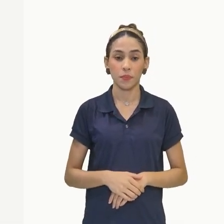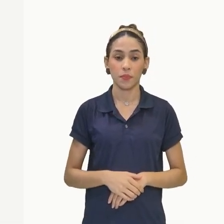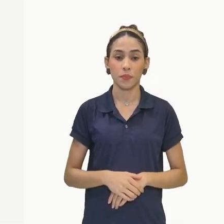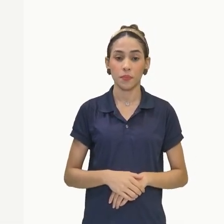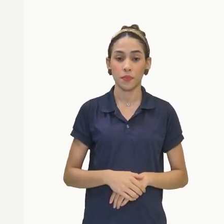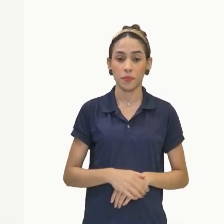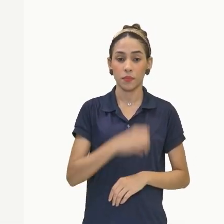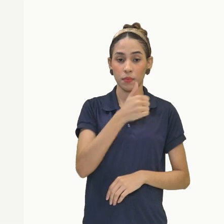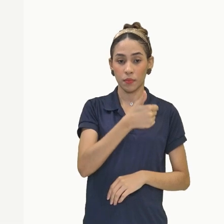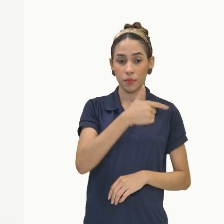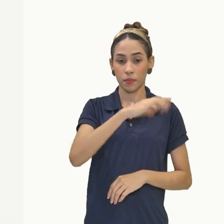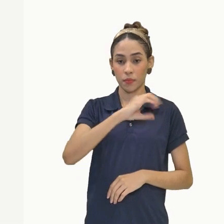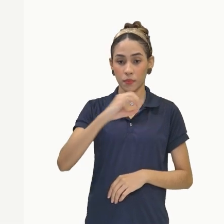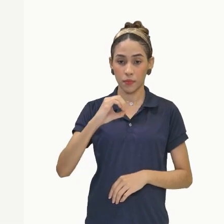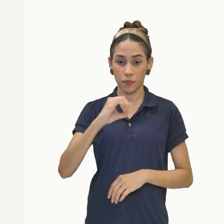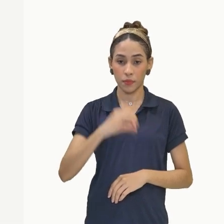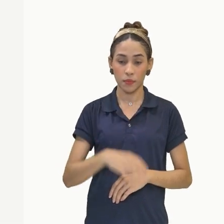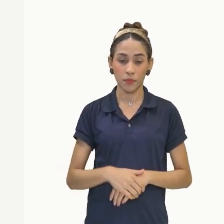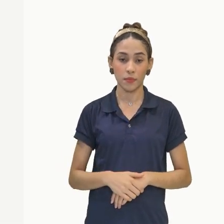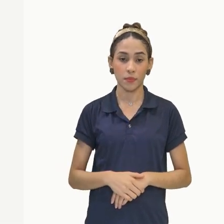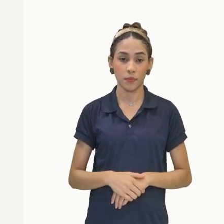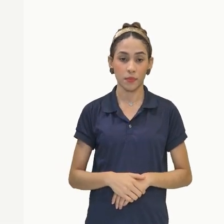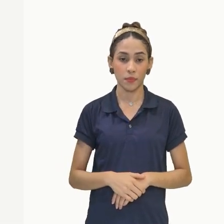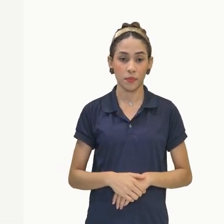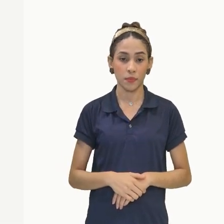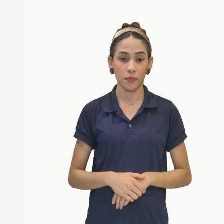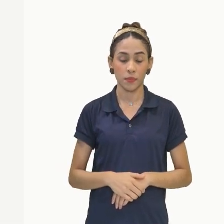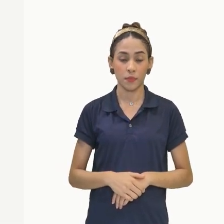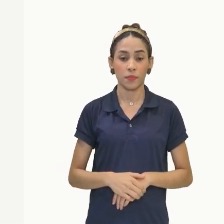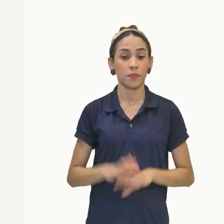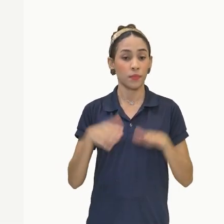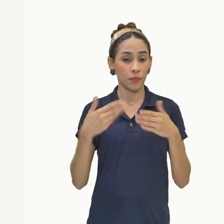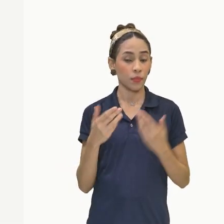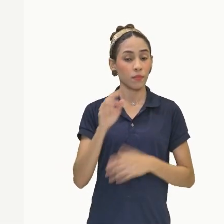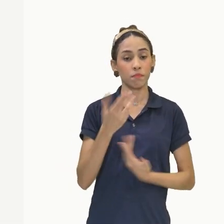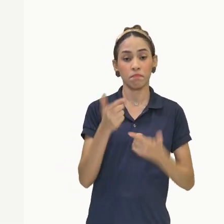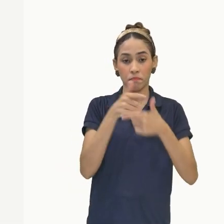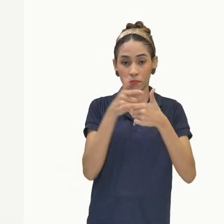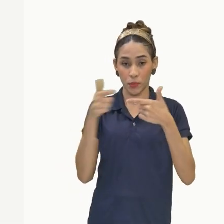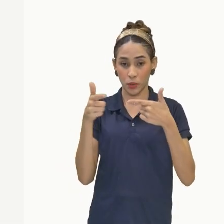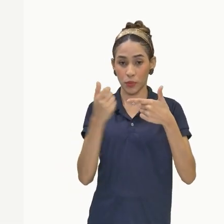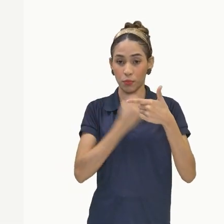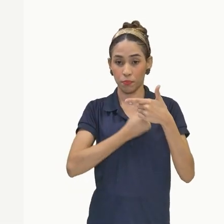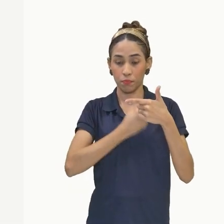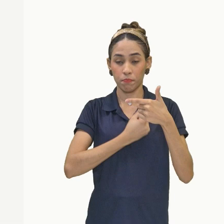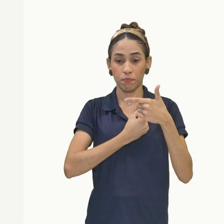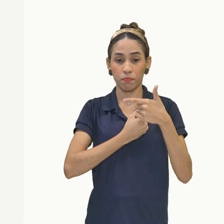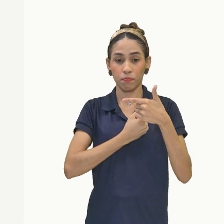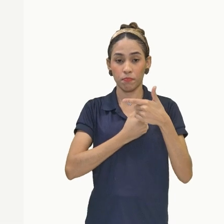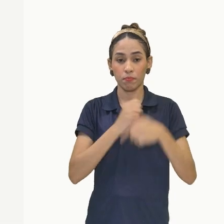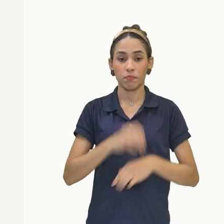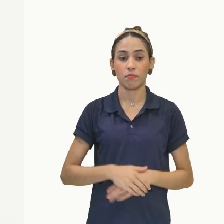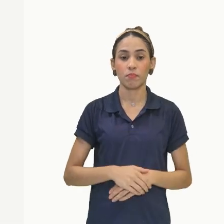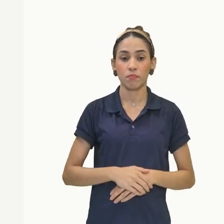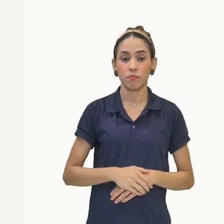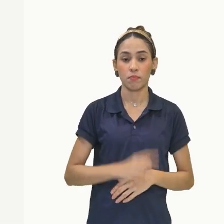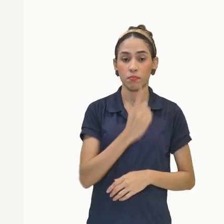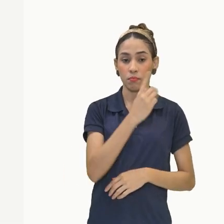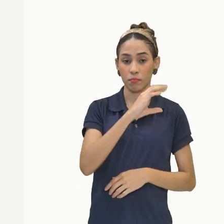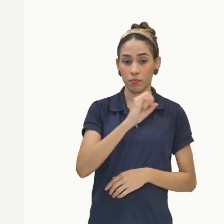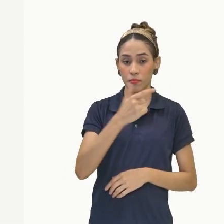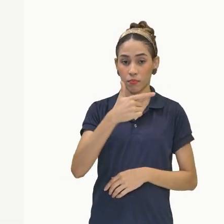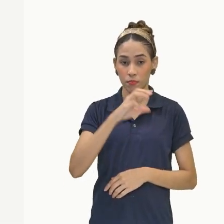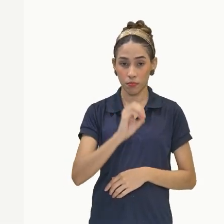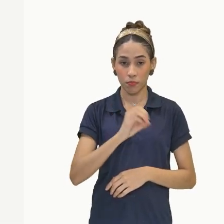de 1200 watts. Então basta eu dividir 1020 por 1200, você